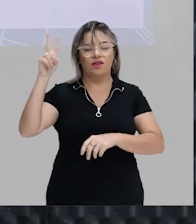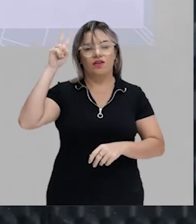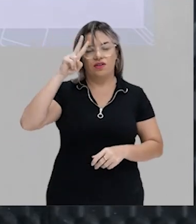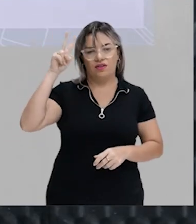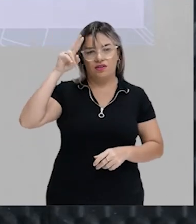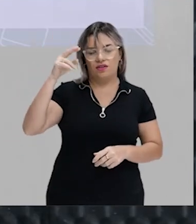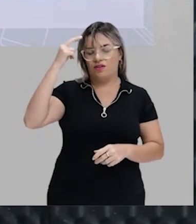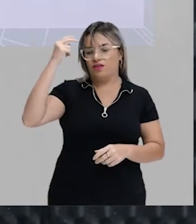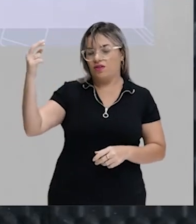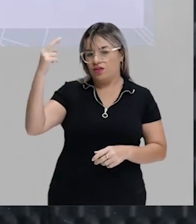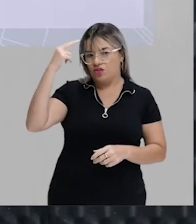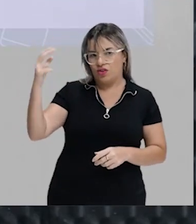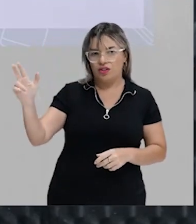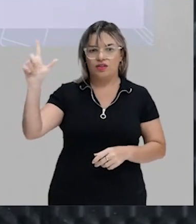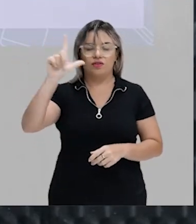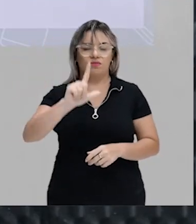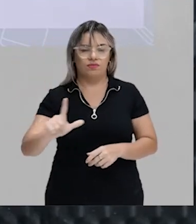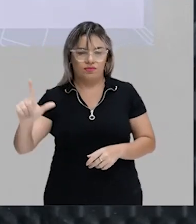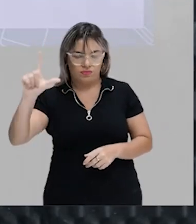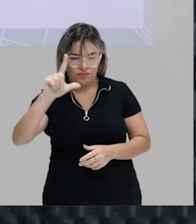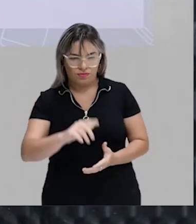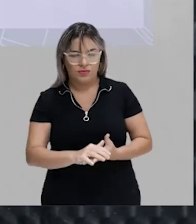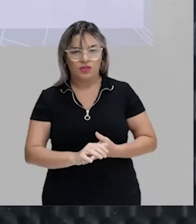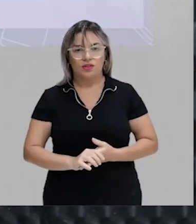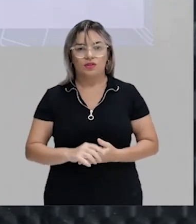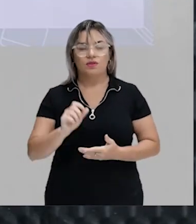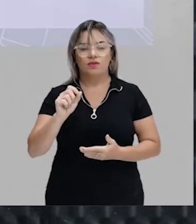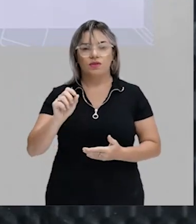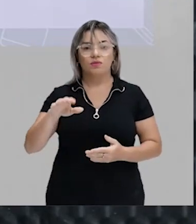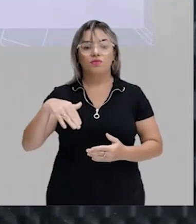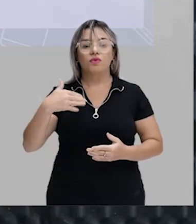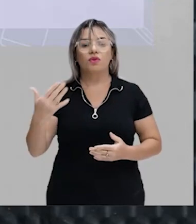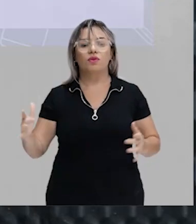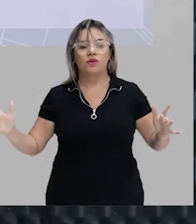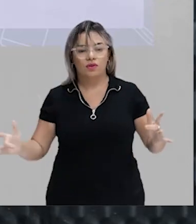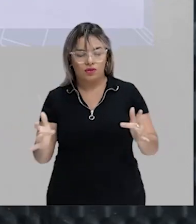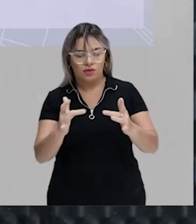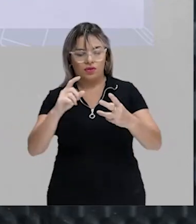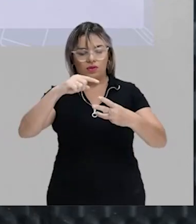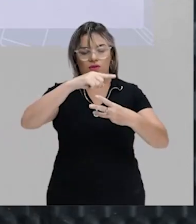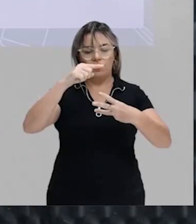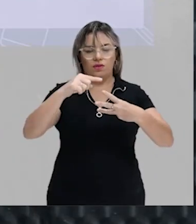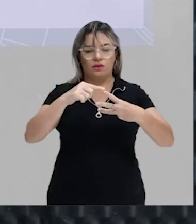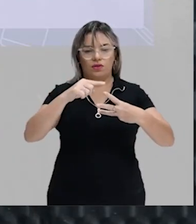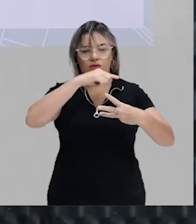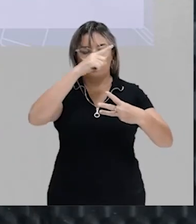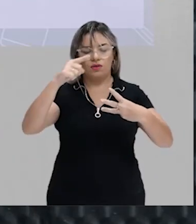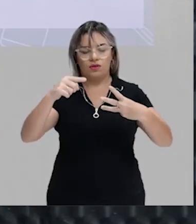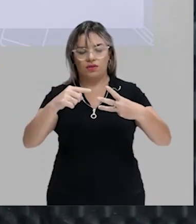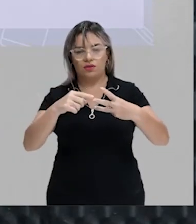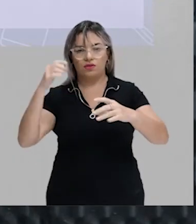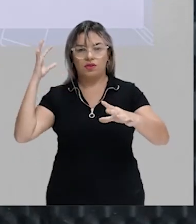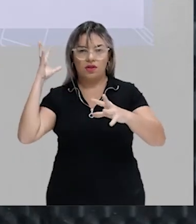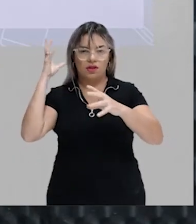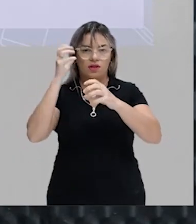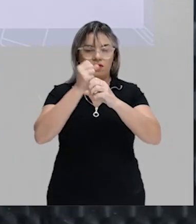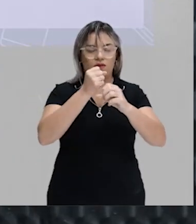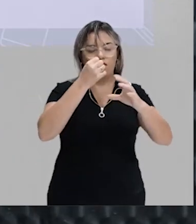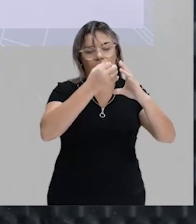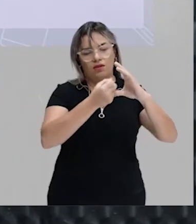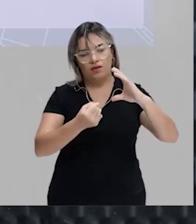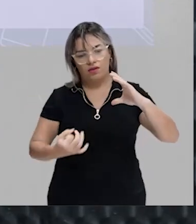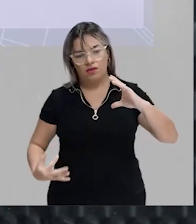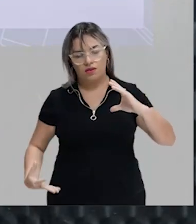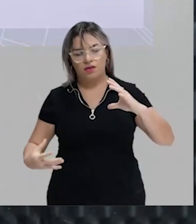da história da nossa literatura. Vamos ver o que era o classicismo em si, vamos rever as suas características